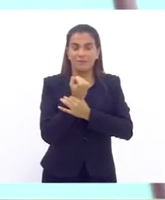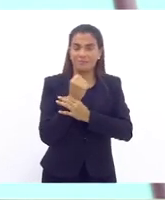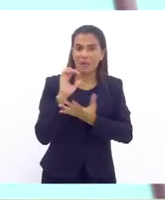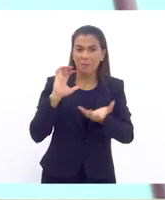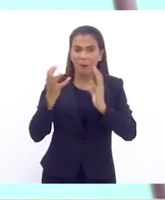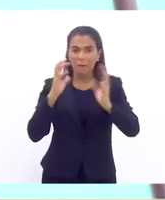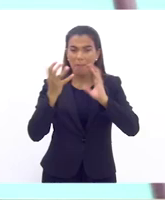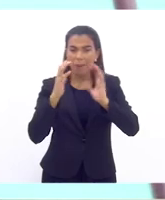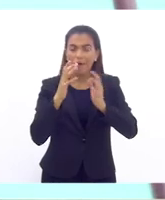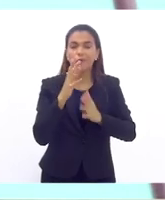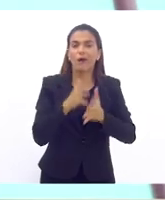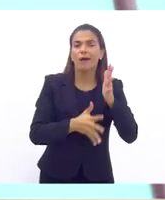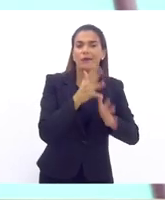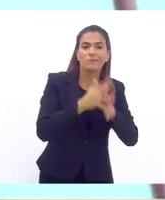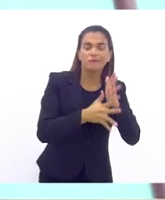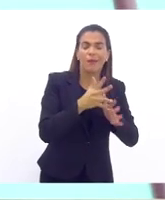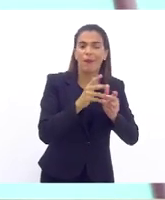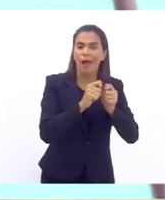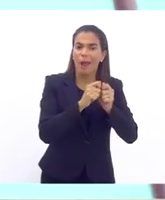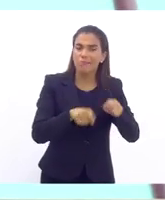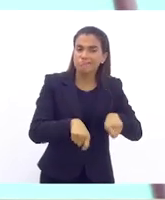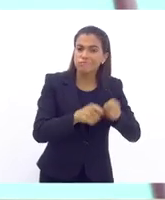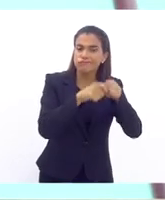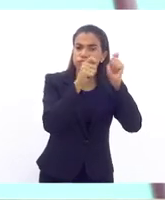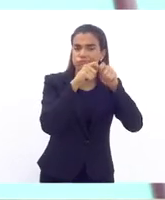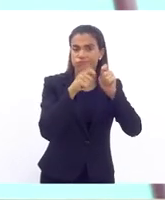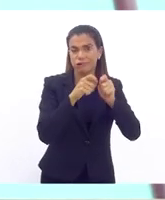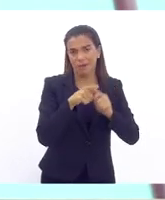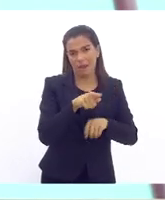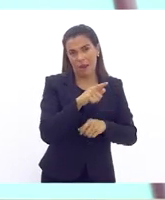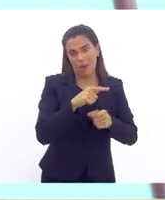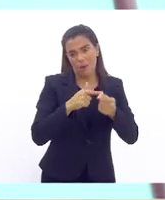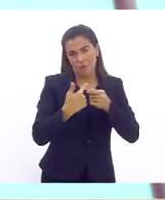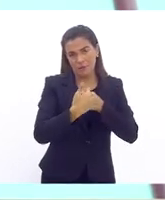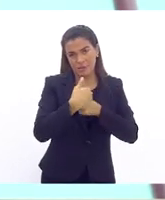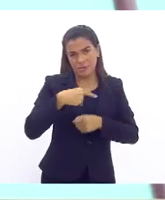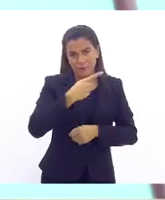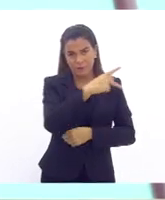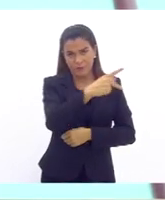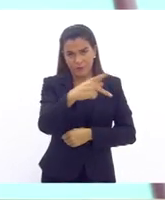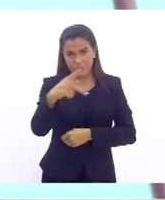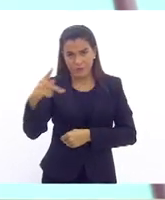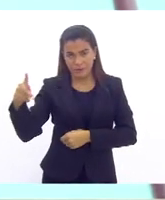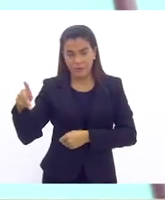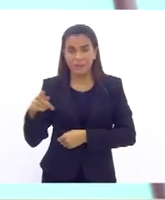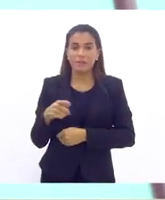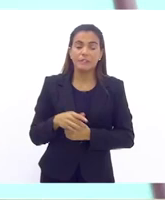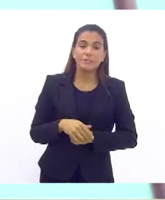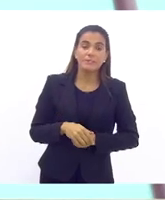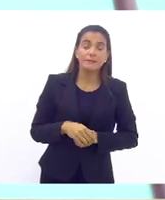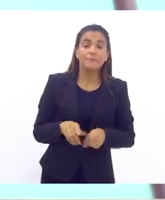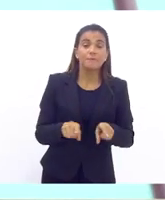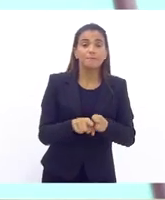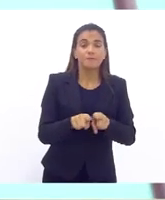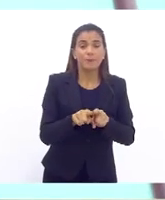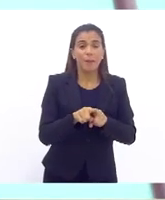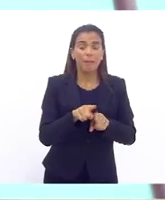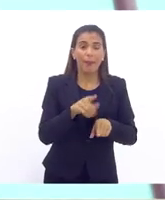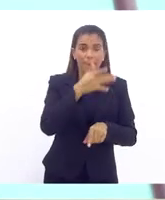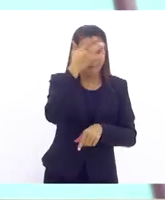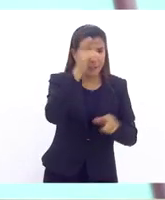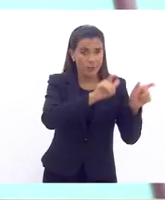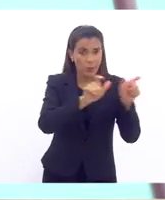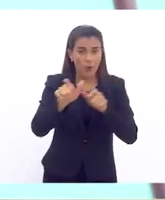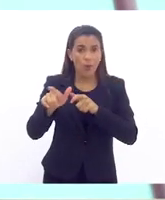vão afetar a população de vocês de forma avassaladora tirando patrimônios e às vezes até tirando vidas